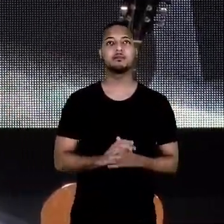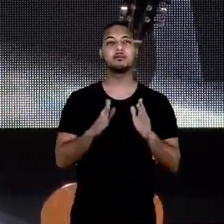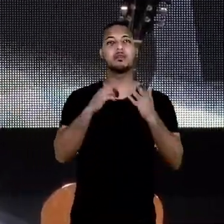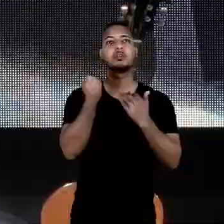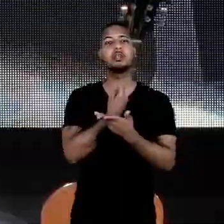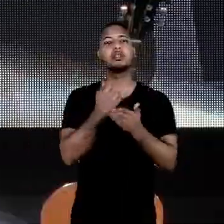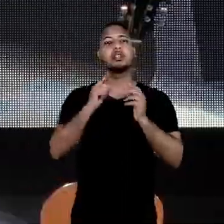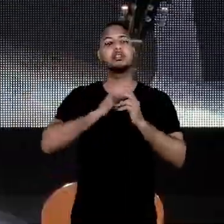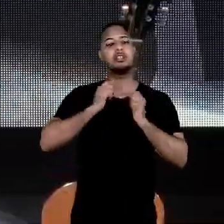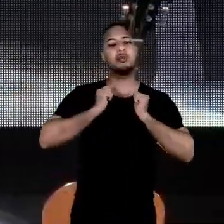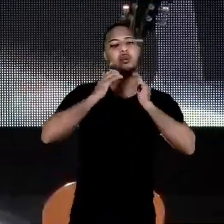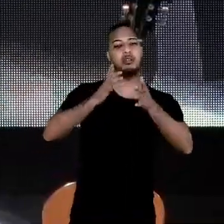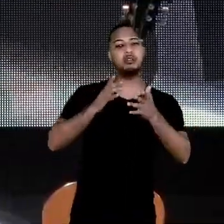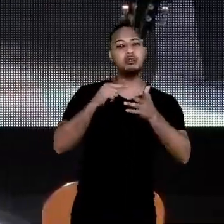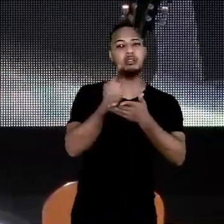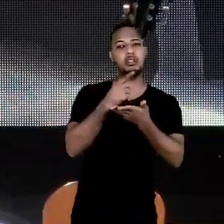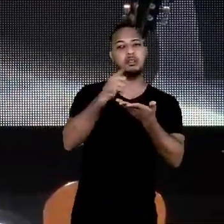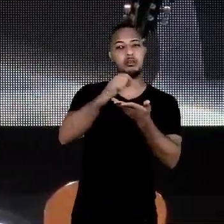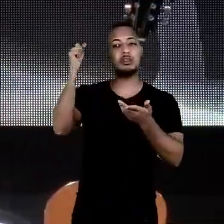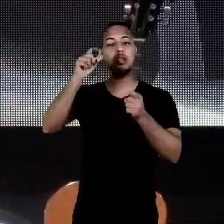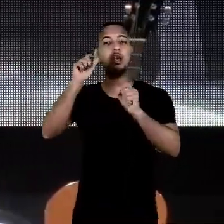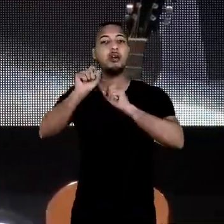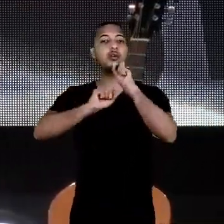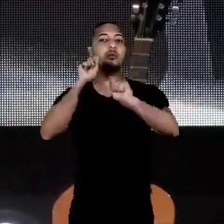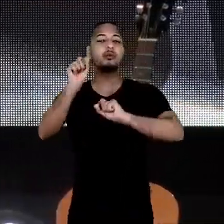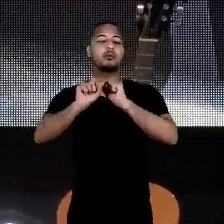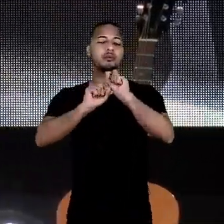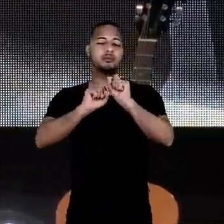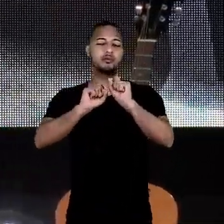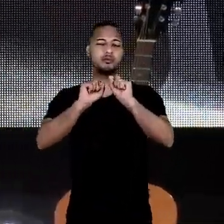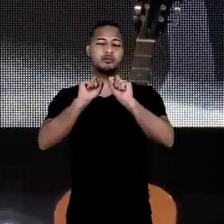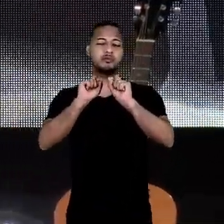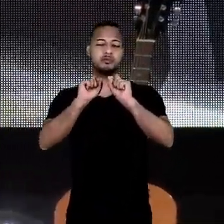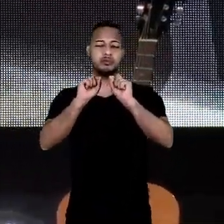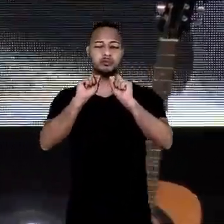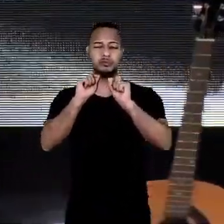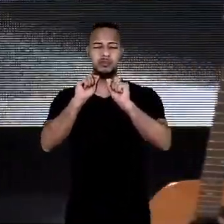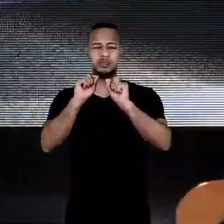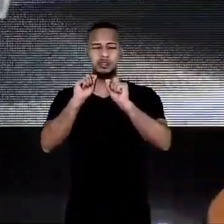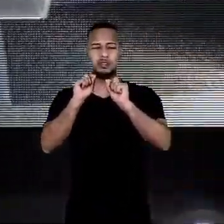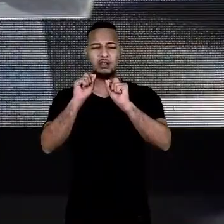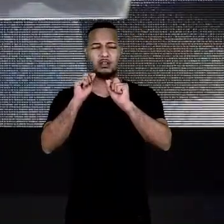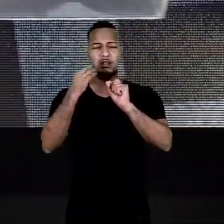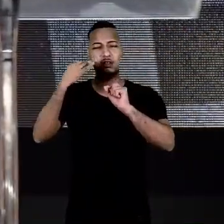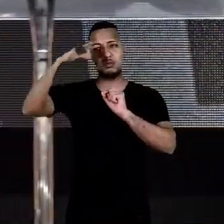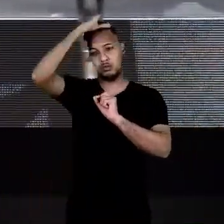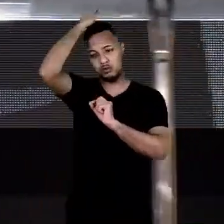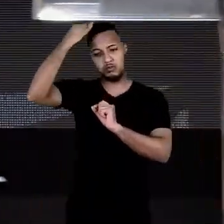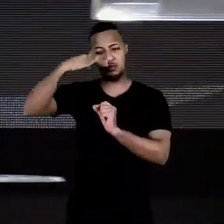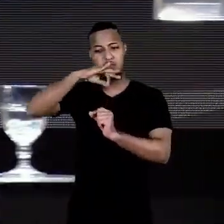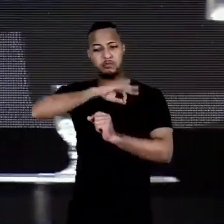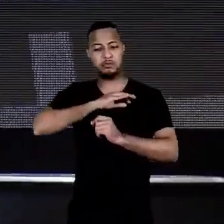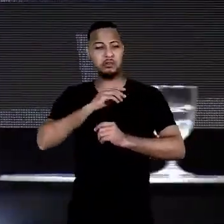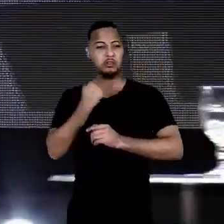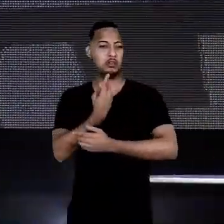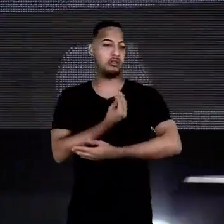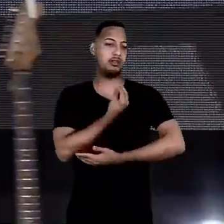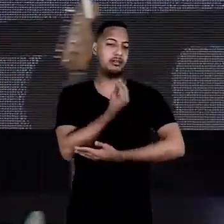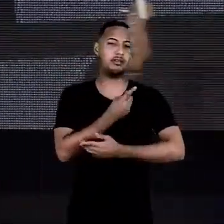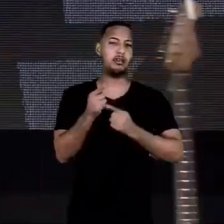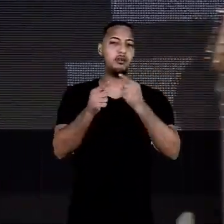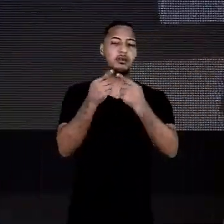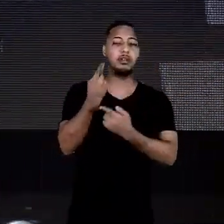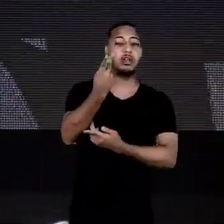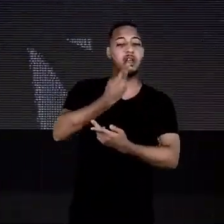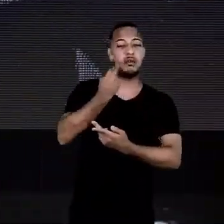gente reage e sai, quando a gente deixa a ação do Espírito Santo de Deus entrar na nossa vida, porque eu e você somos